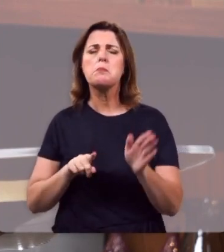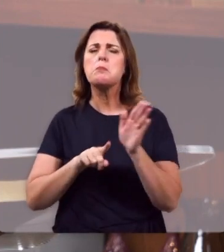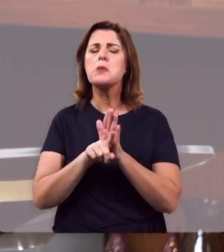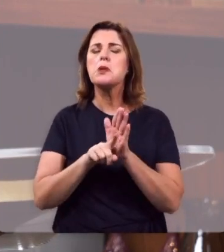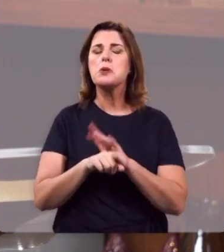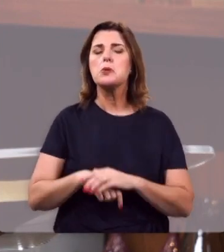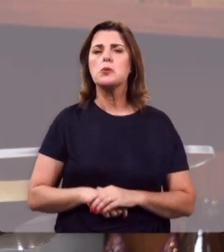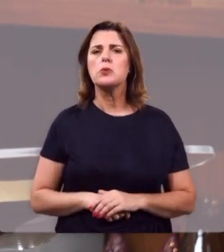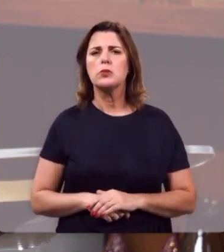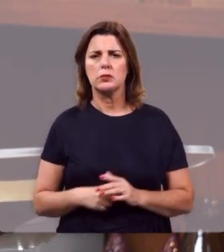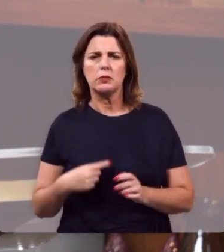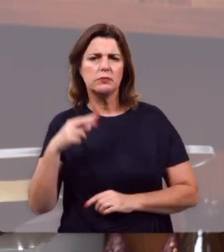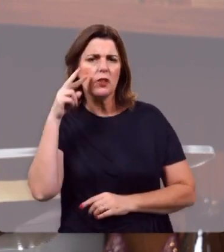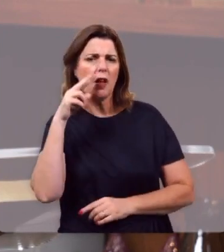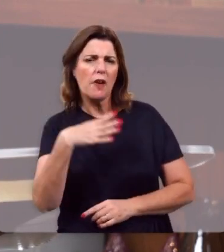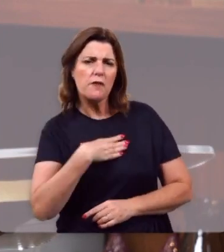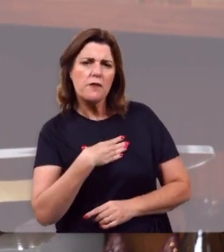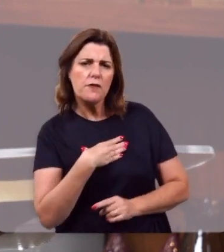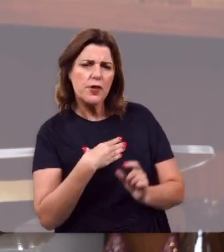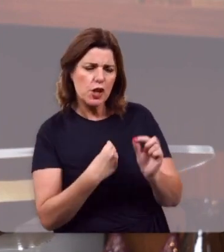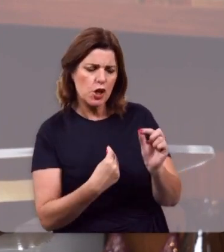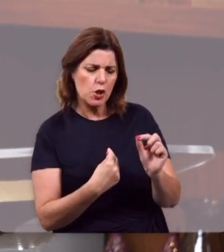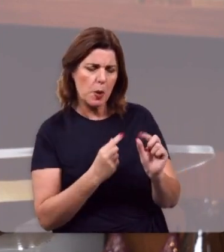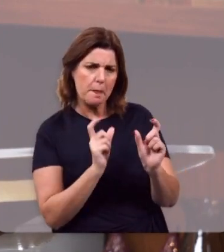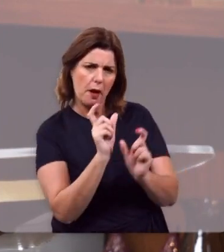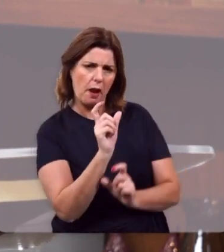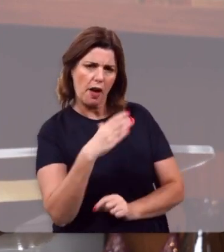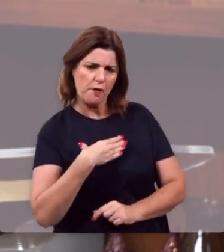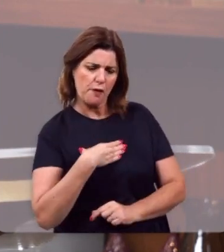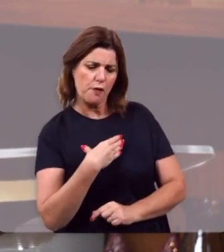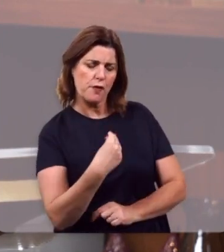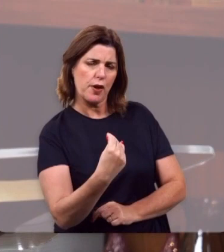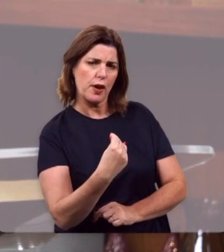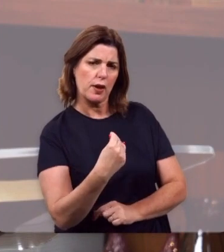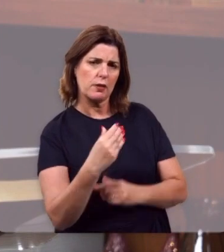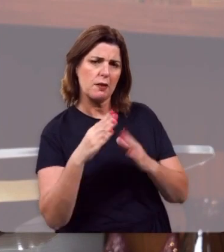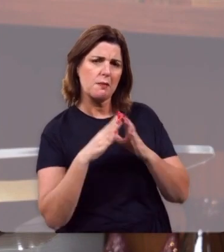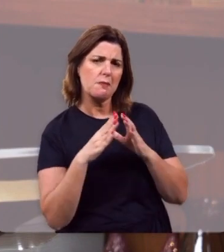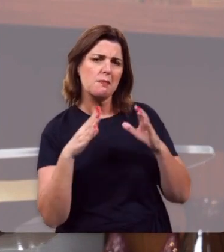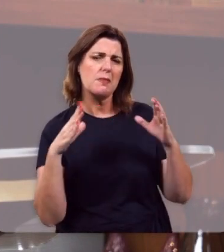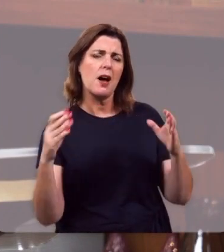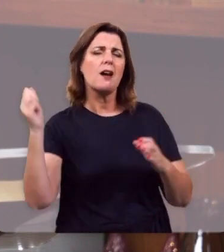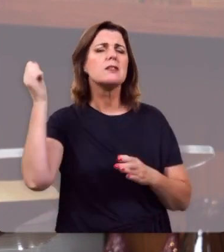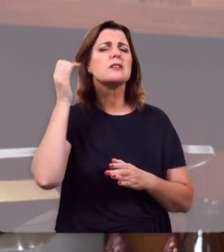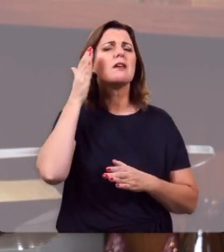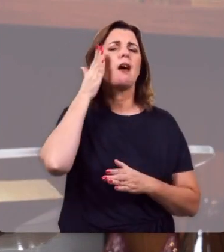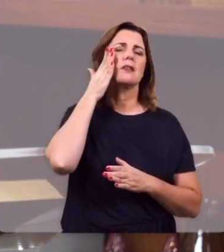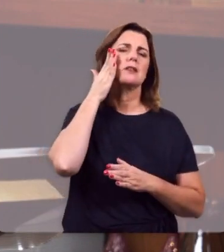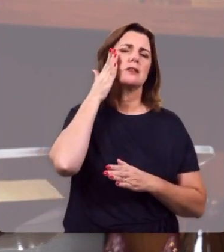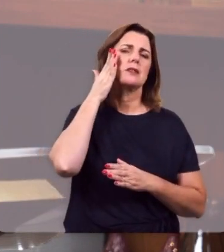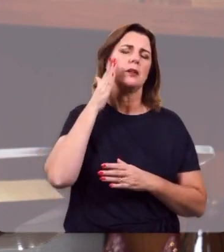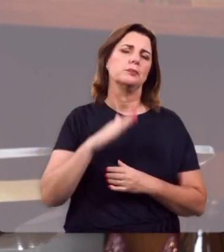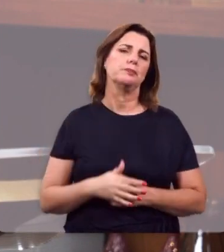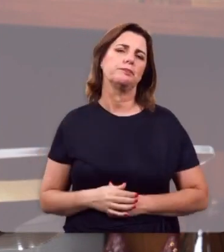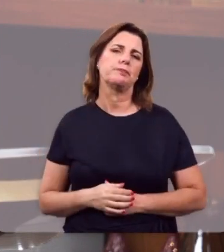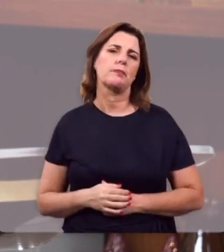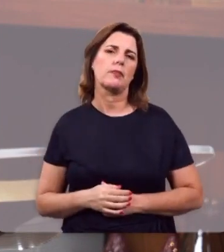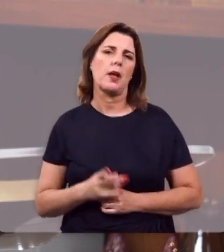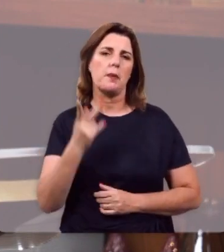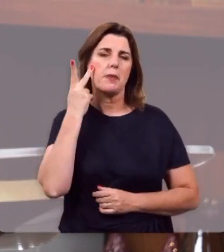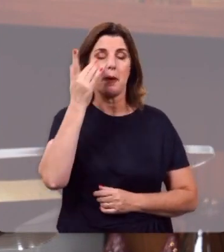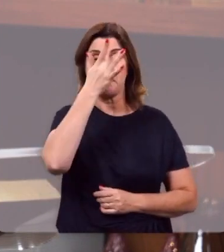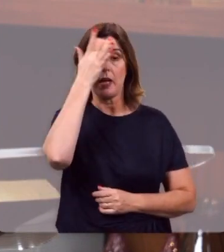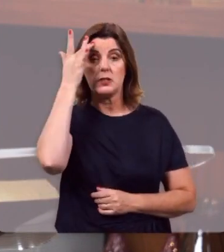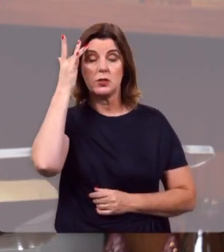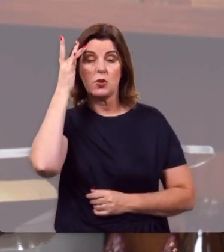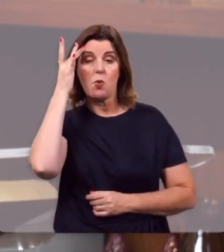Note vocês que nesta palavra filhos, tem mais de 1 tonelada de graça. Para aqueles